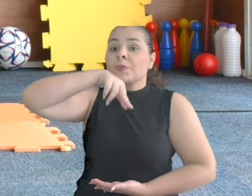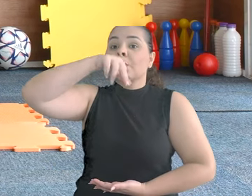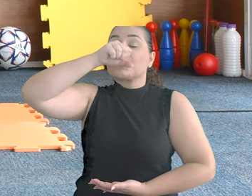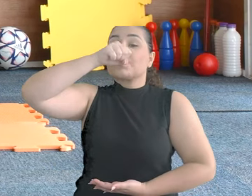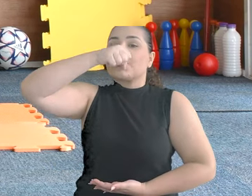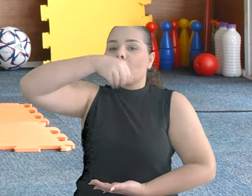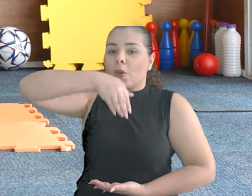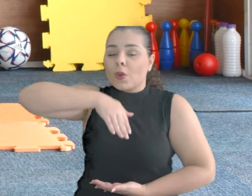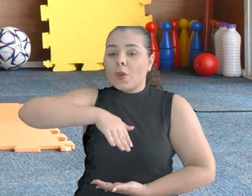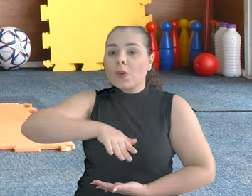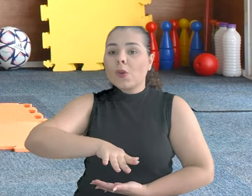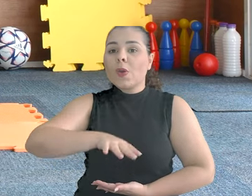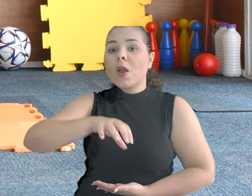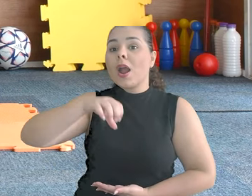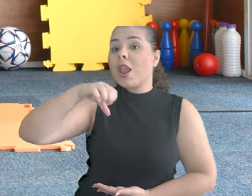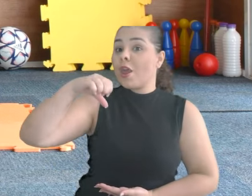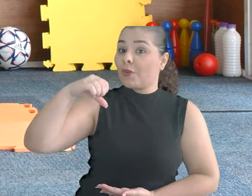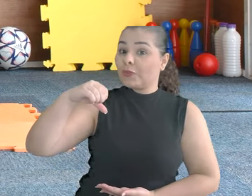nove